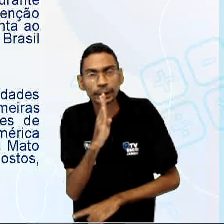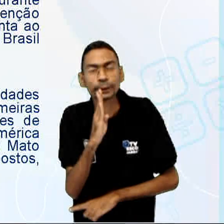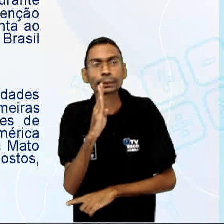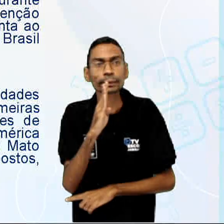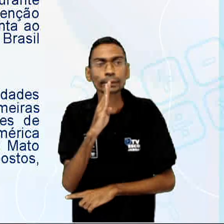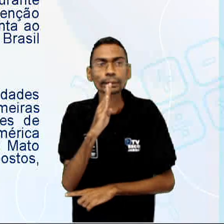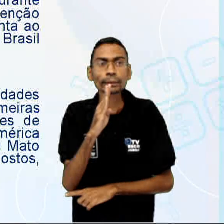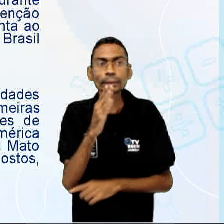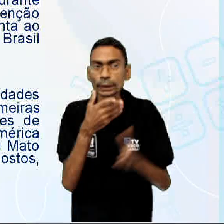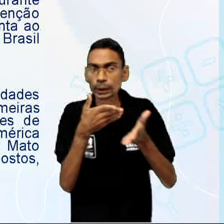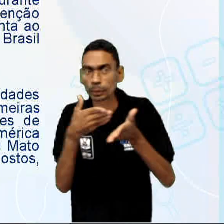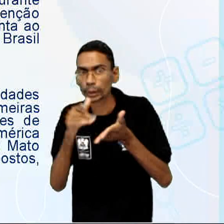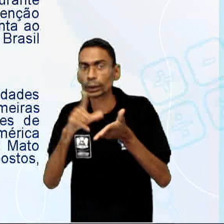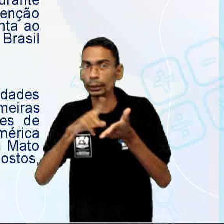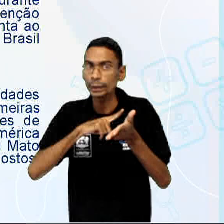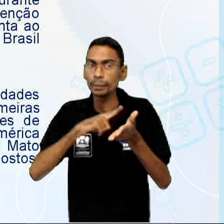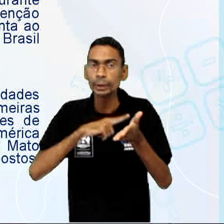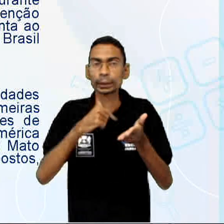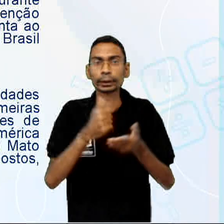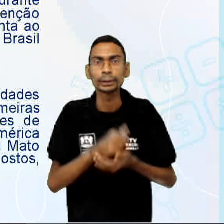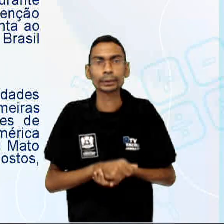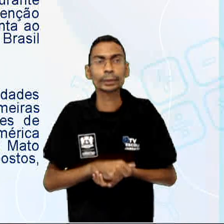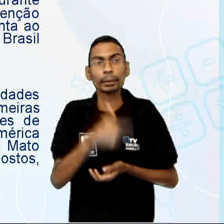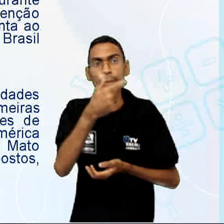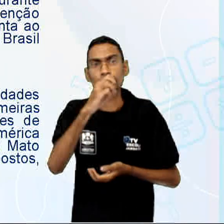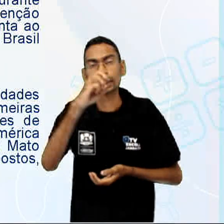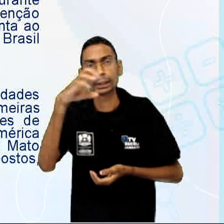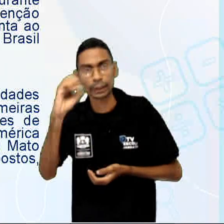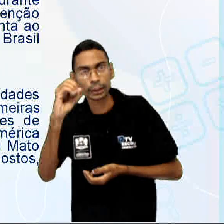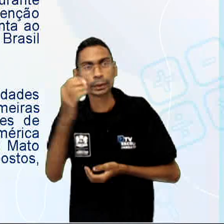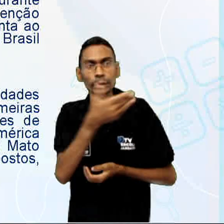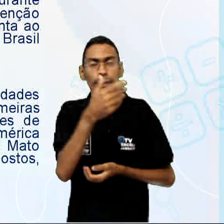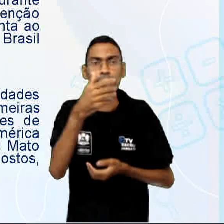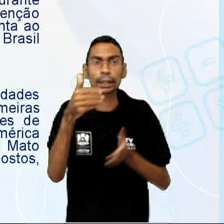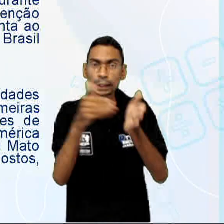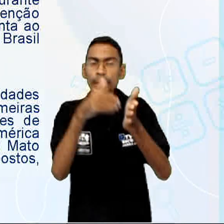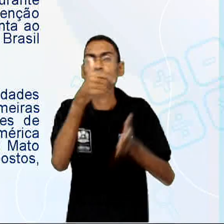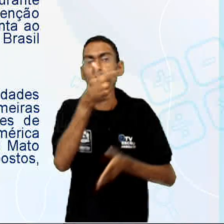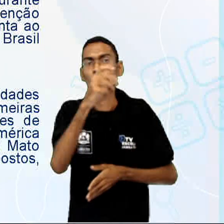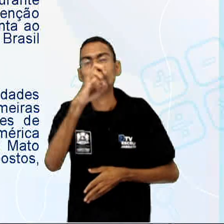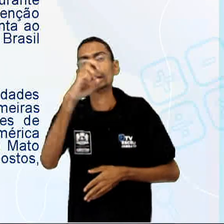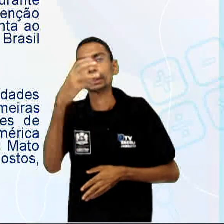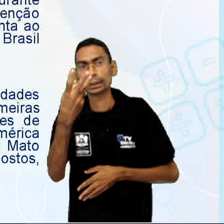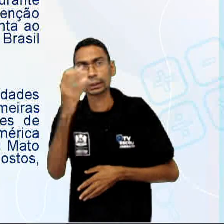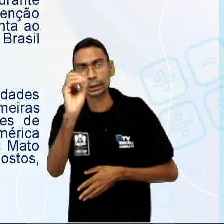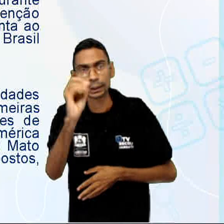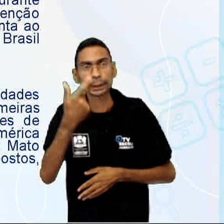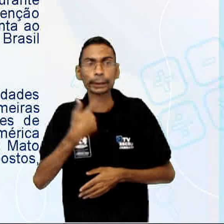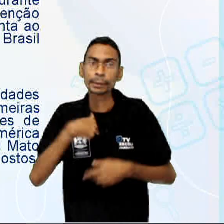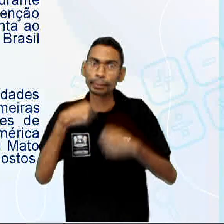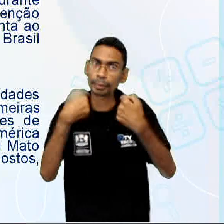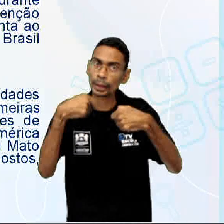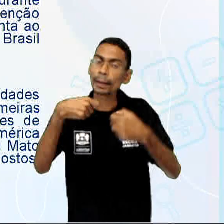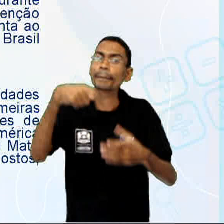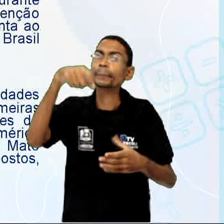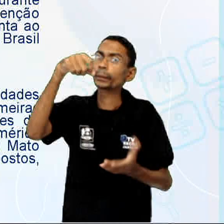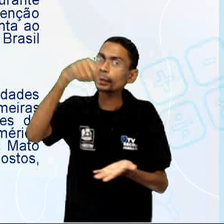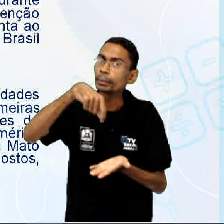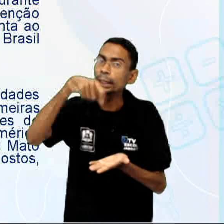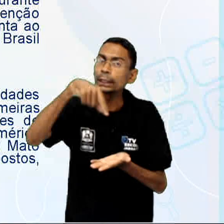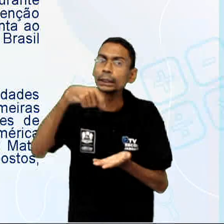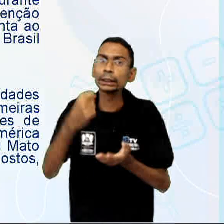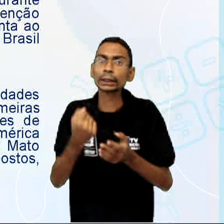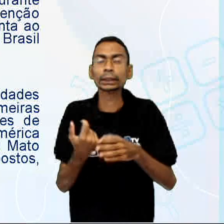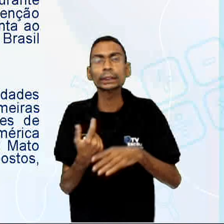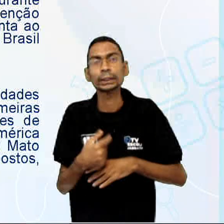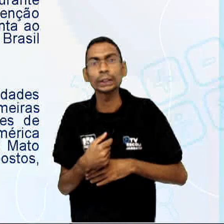1530. A partir daí, né, com o declínio desse pau-brasil, né, vai começar a necessidade da plantação da cana-de-açúcar,